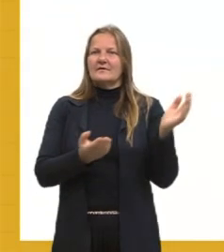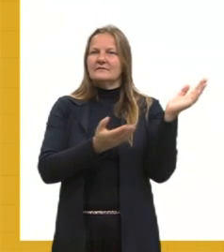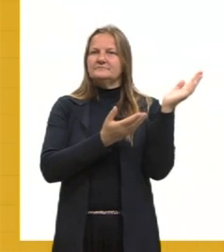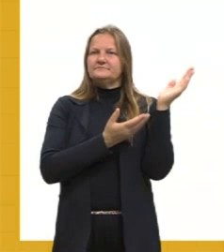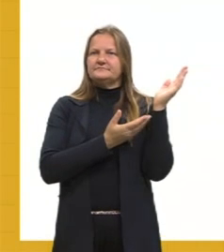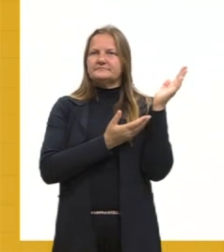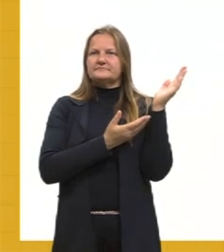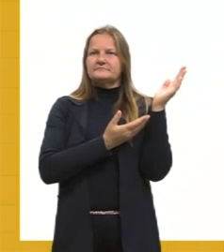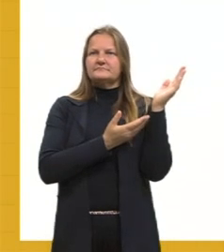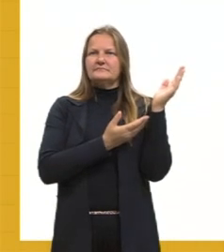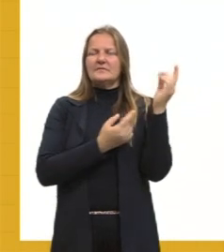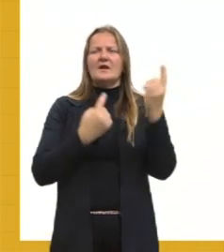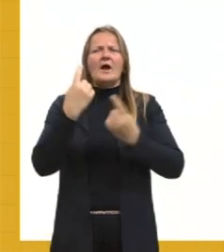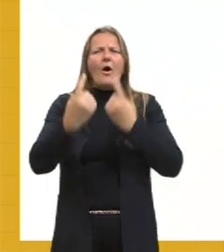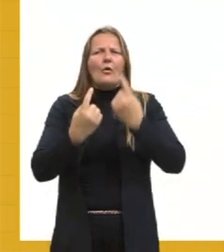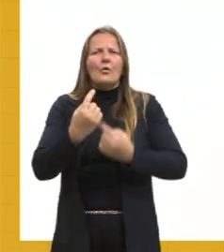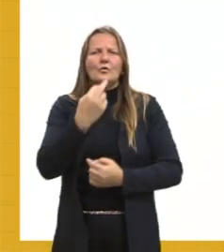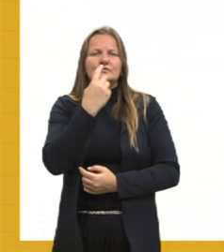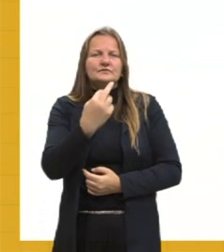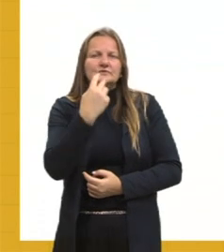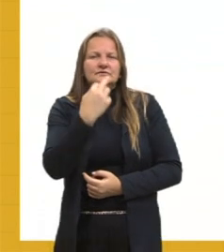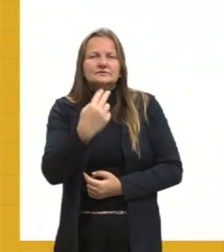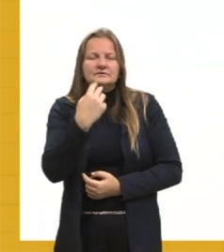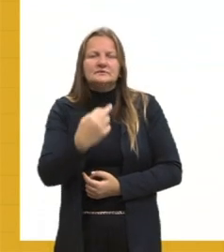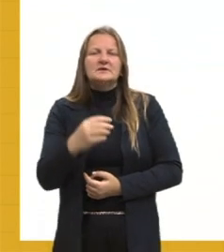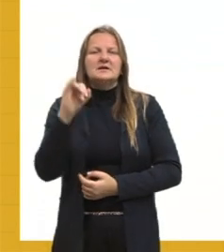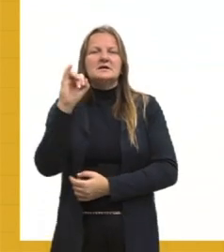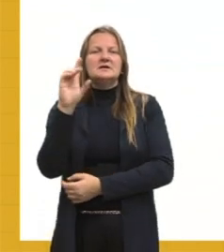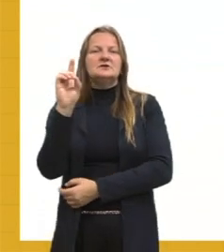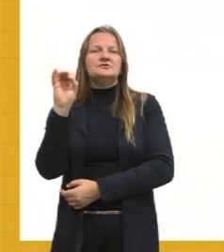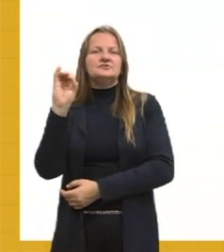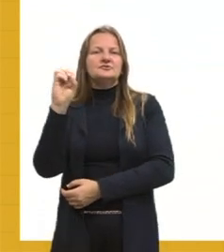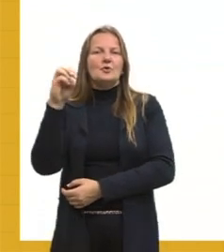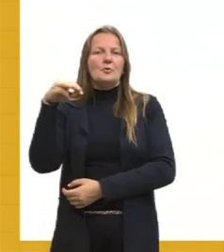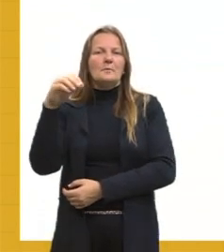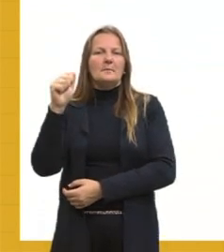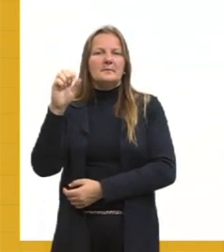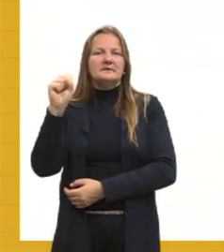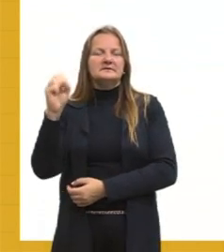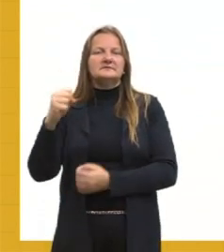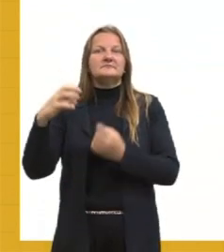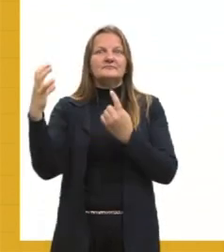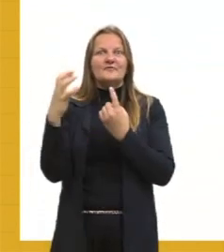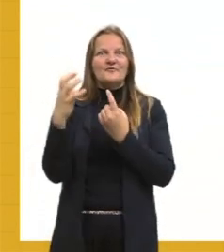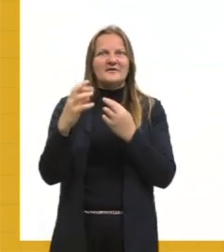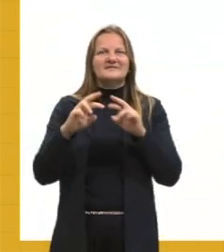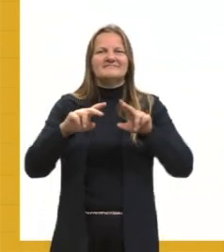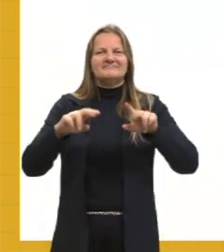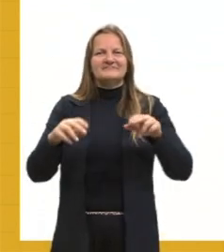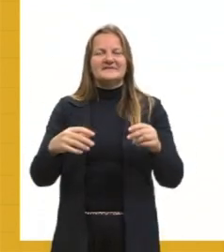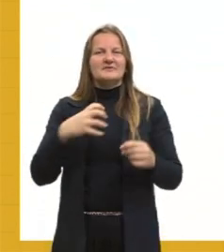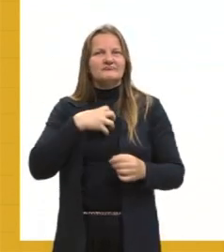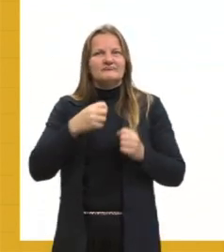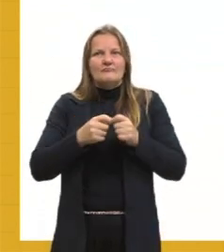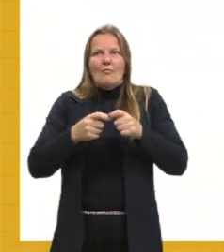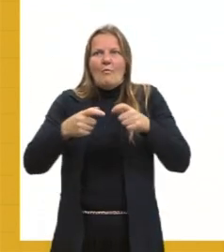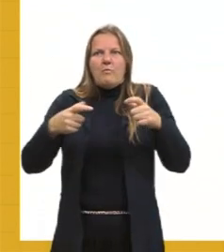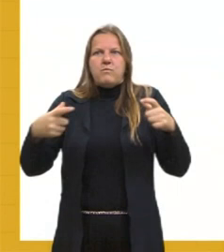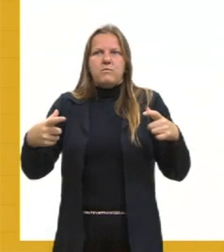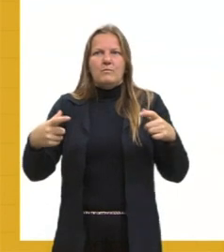alguns idiomas para mostrar para vocês né porque que essa influência ela é tão grande